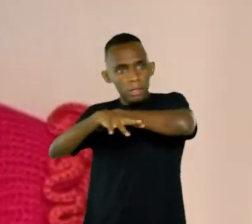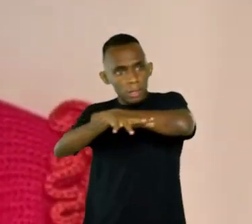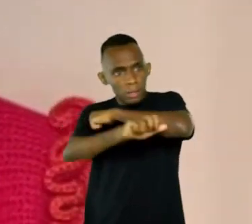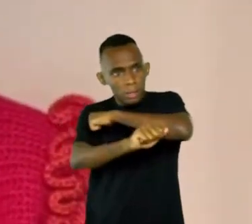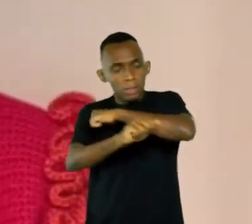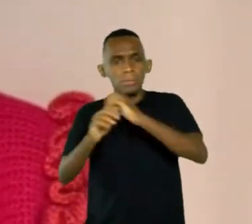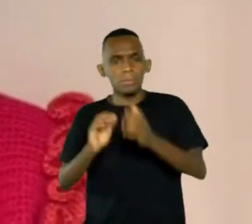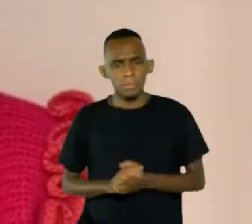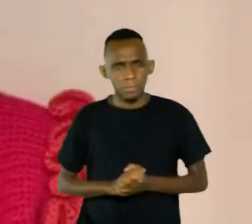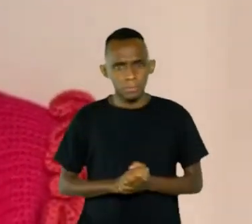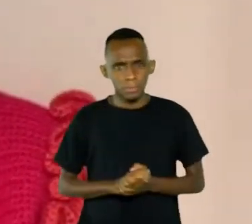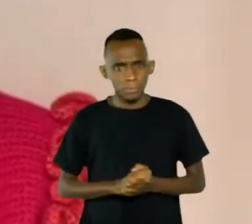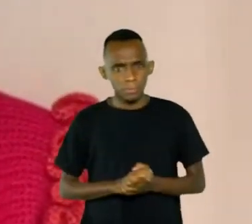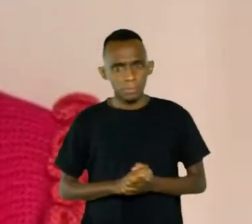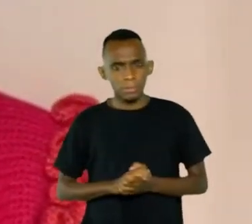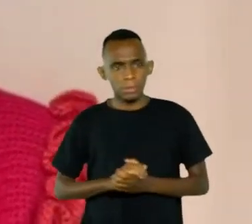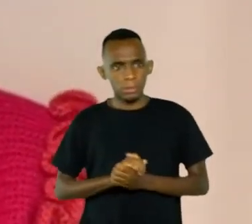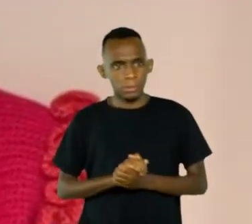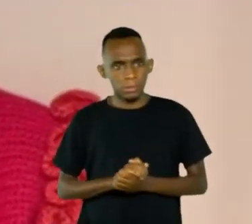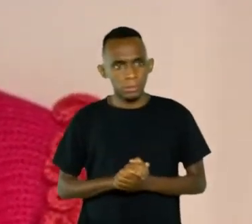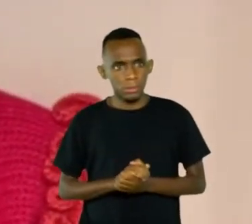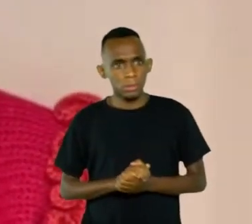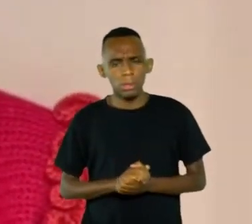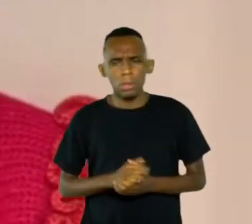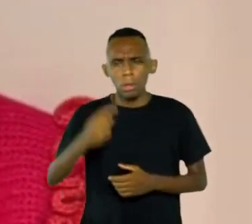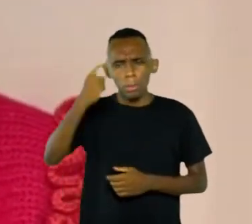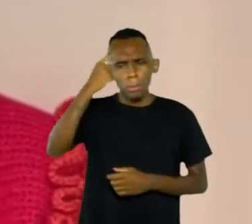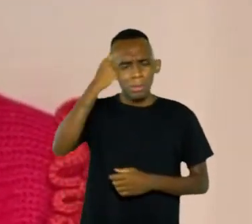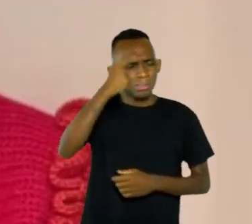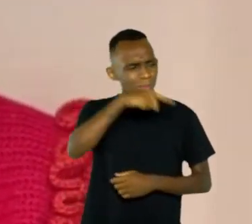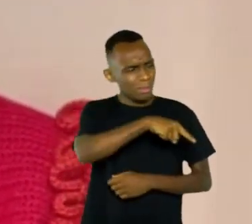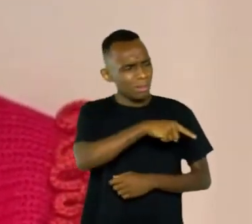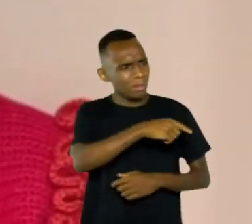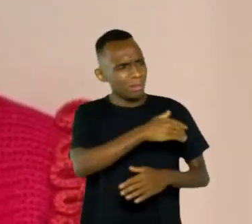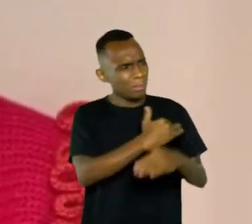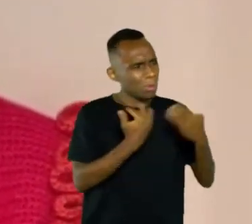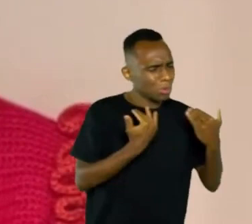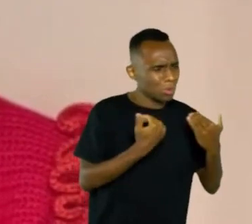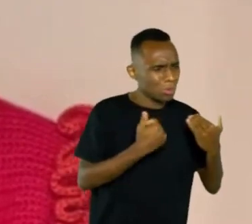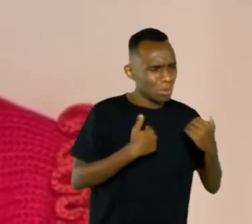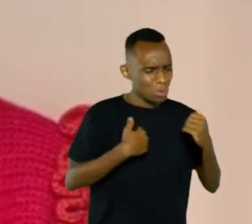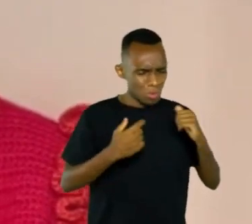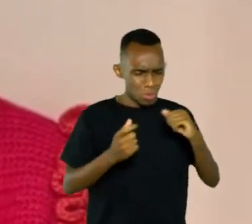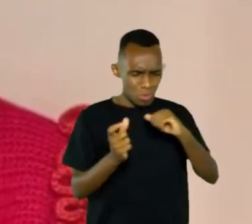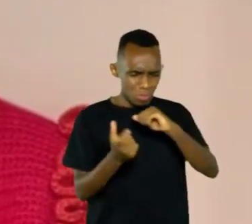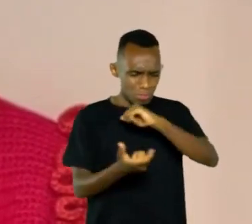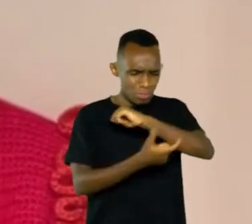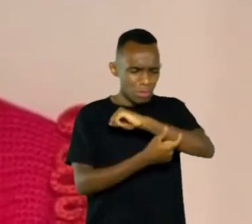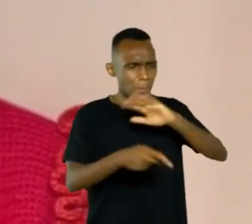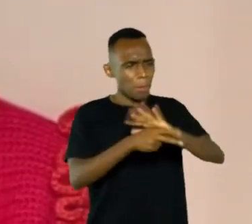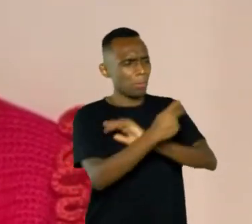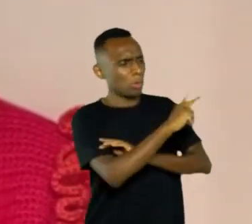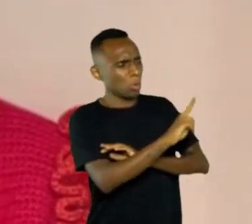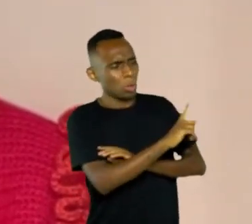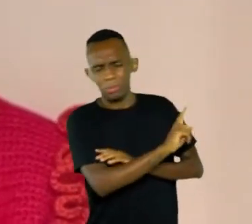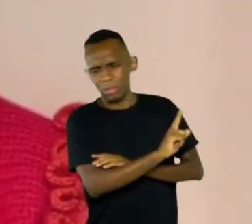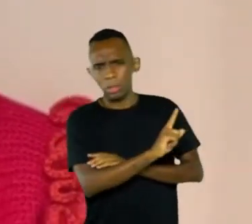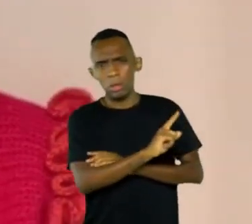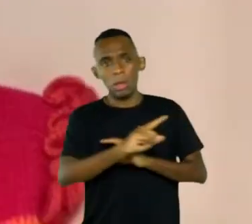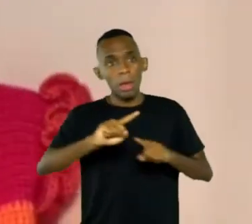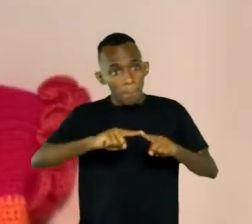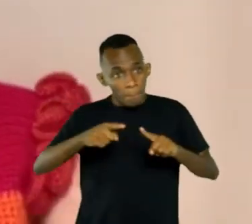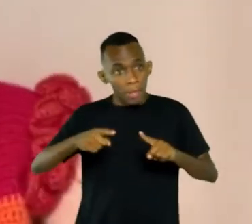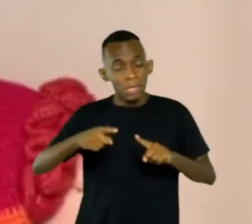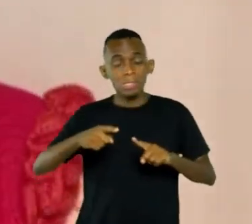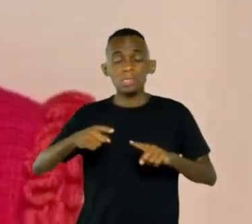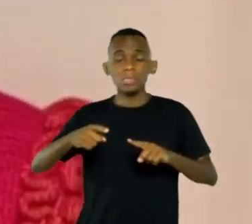morreu, eu pensei, não tatuaria Guilherme no meu corpo, mas vou tatuar a alegria dele. É uma forma de deixar a lembrança. E